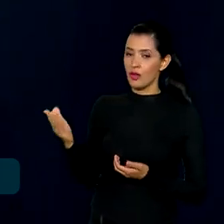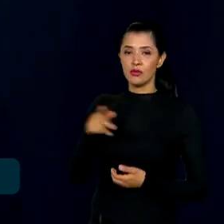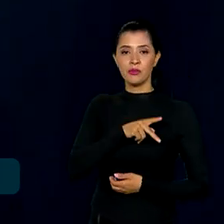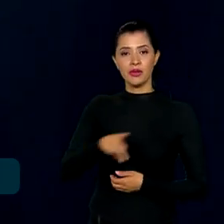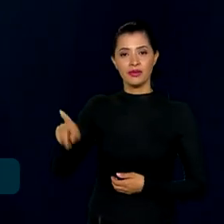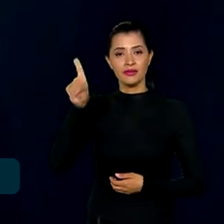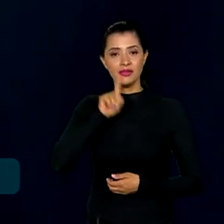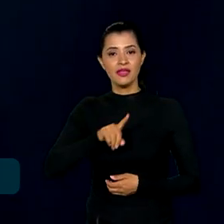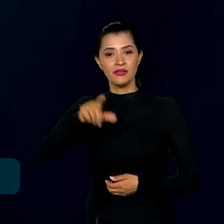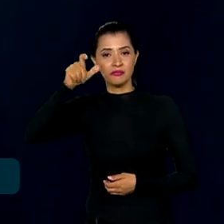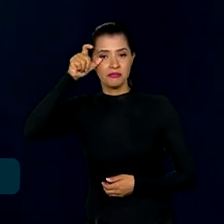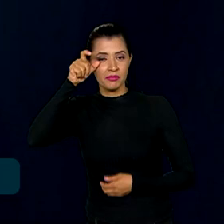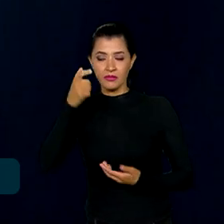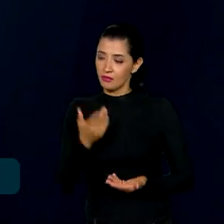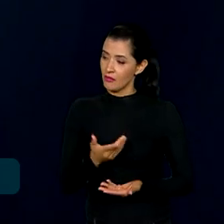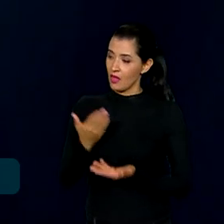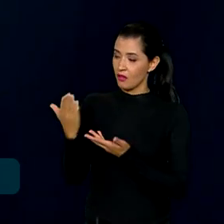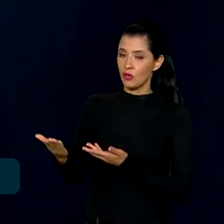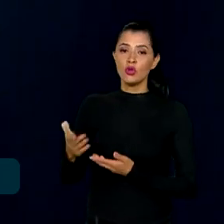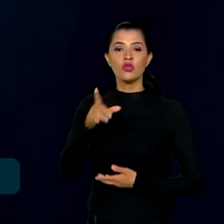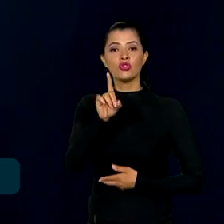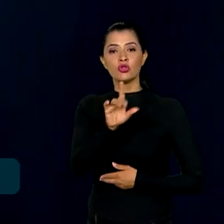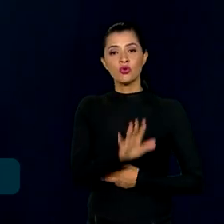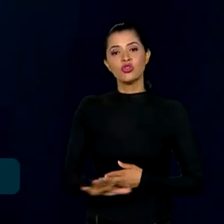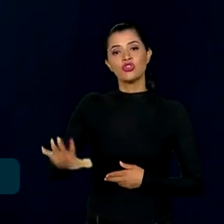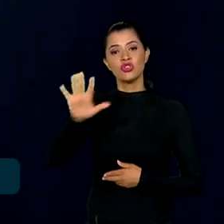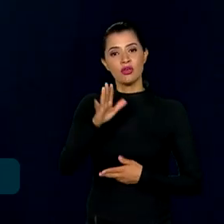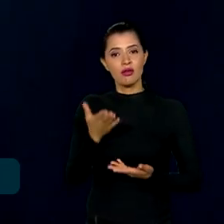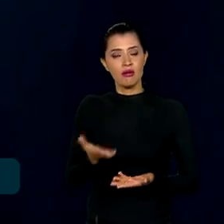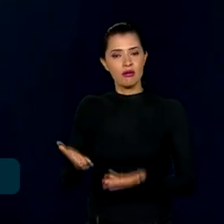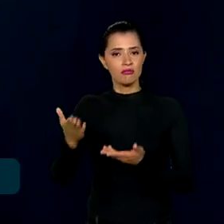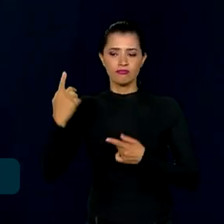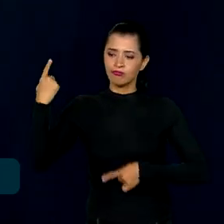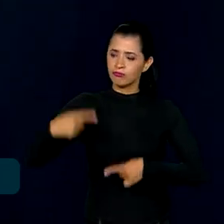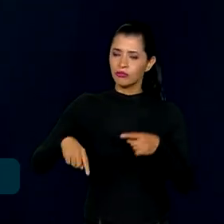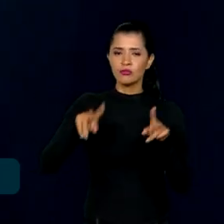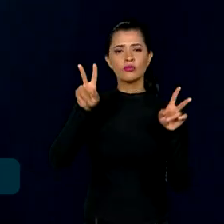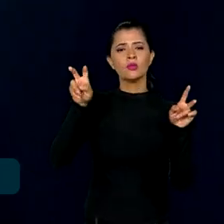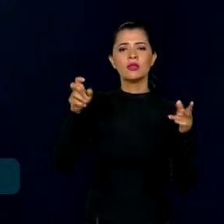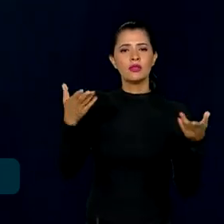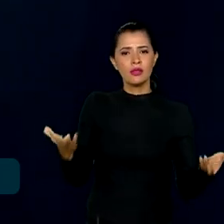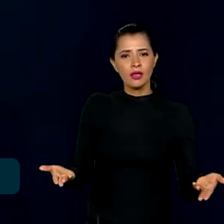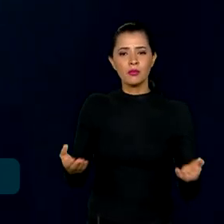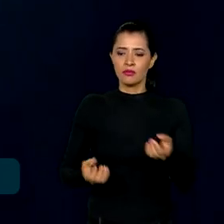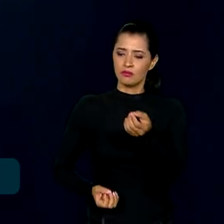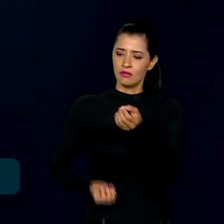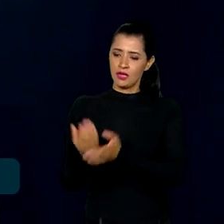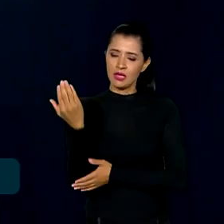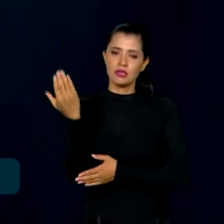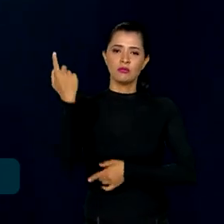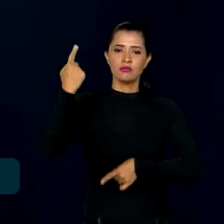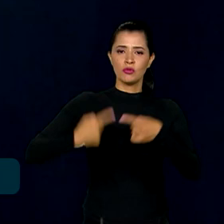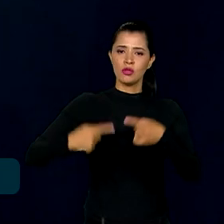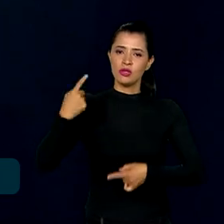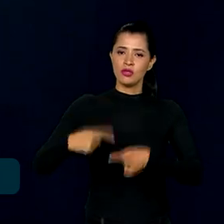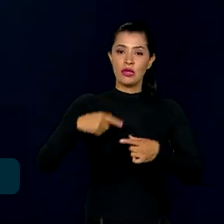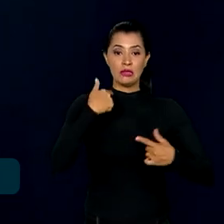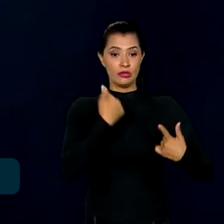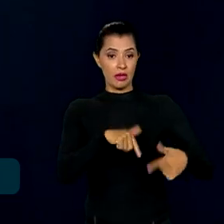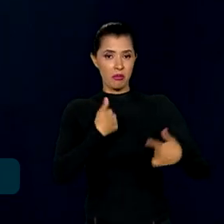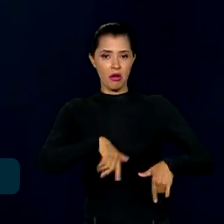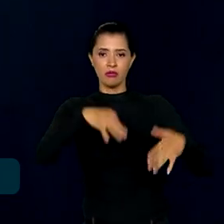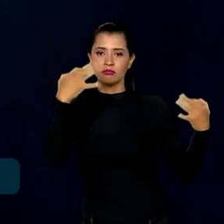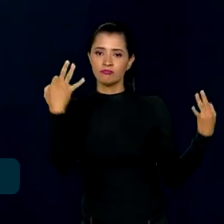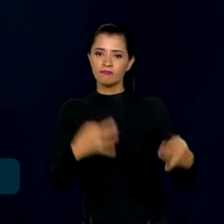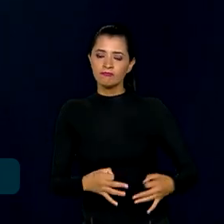Biden, ao lado do diretor-geral do OIT, discutindo a criação de uma política de trabalho